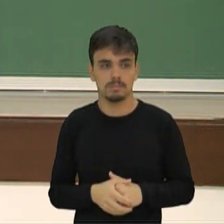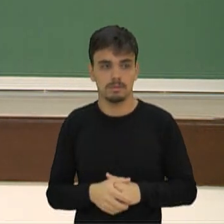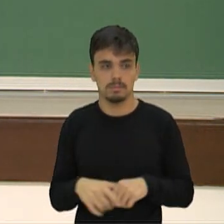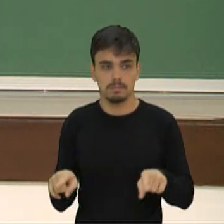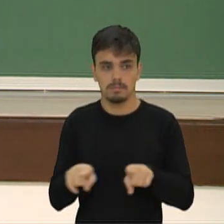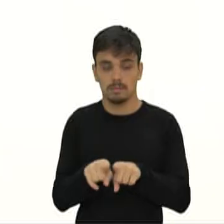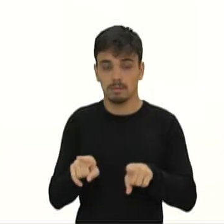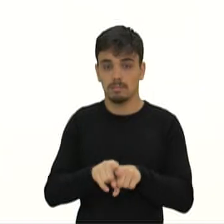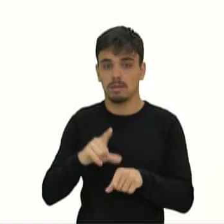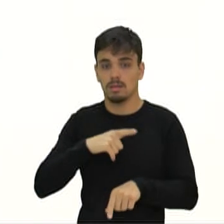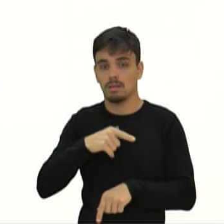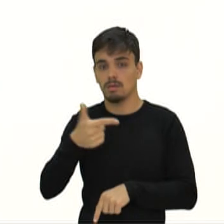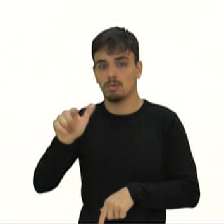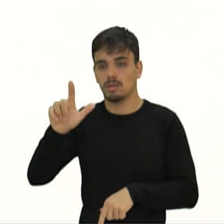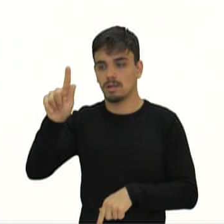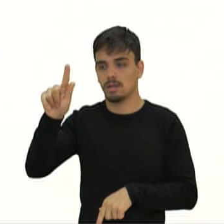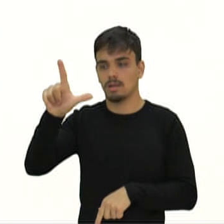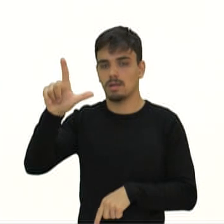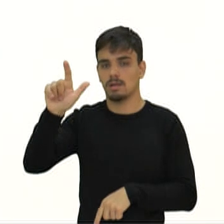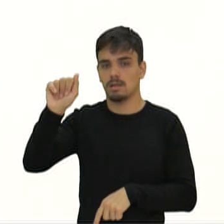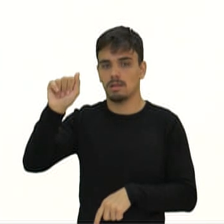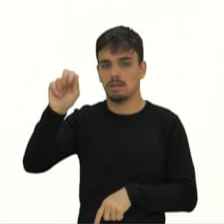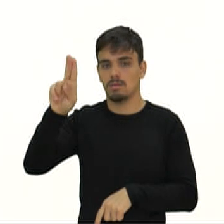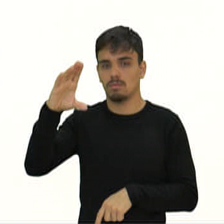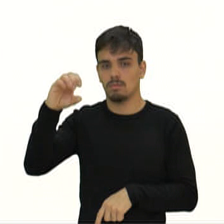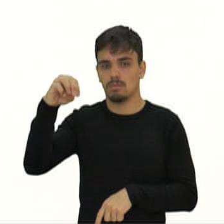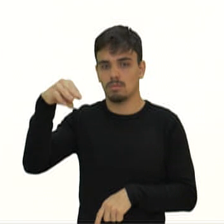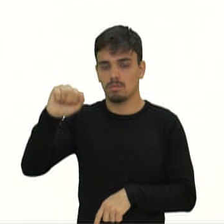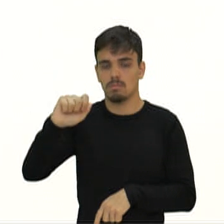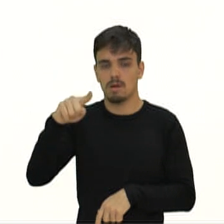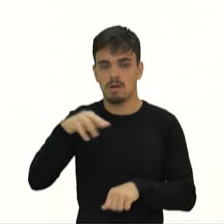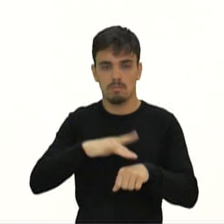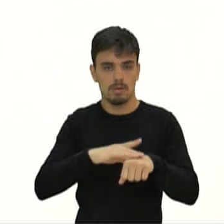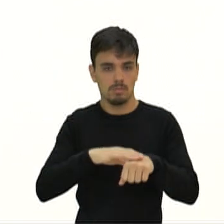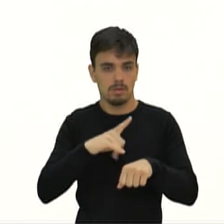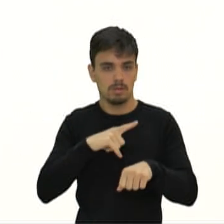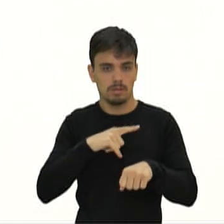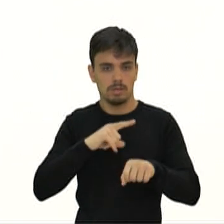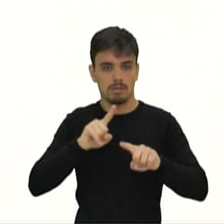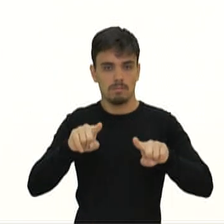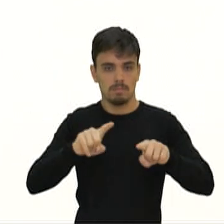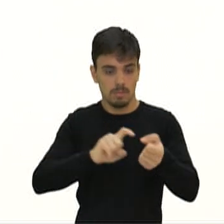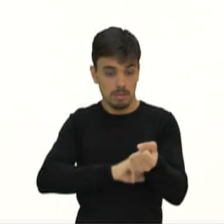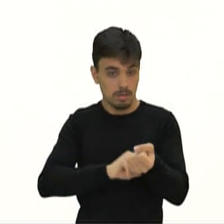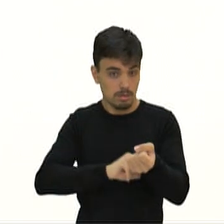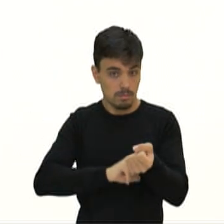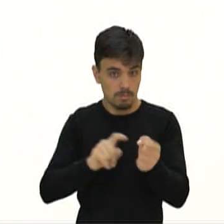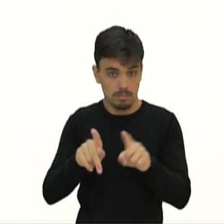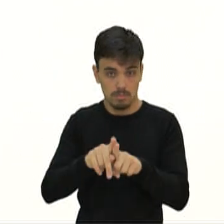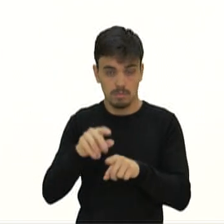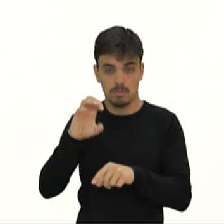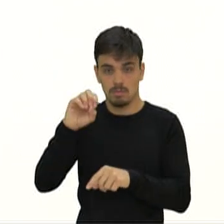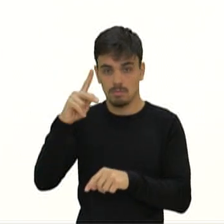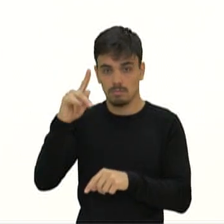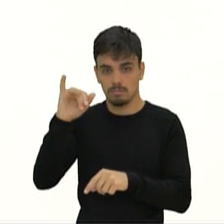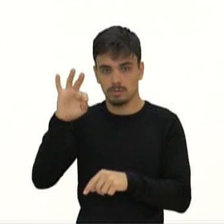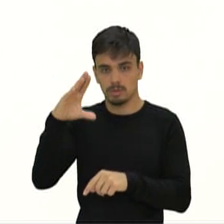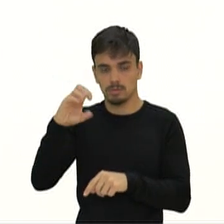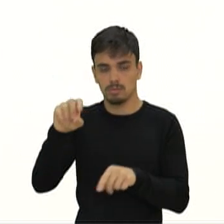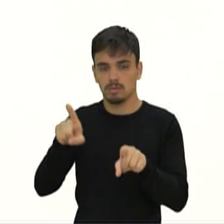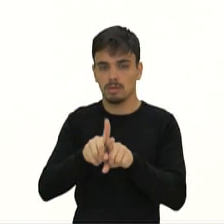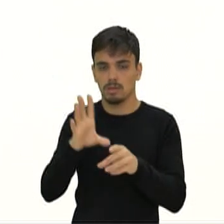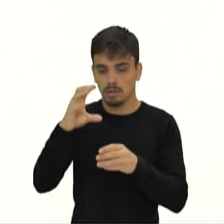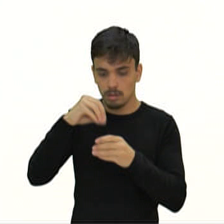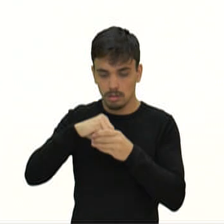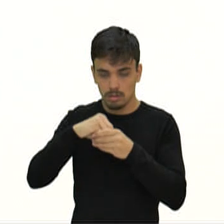então o glaucoma. É uma doença que atinge o nervo óptico causado pelo aumento do humor aquoso na câmara